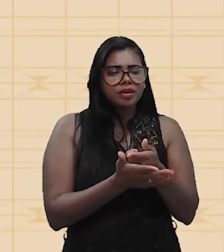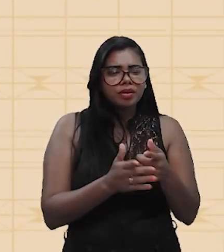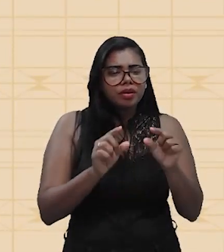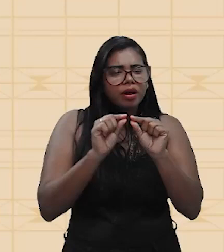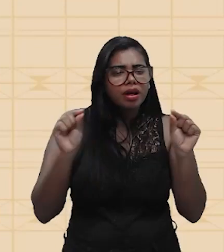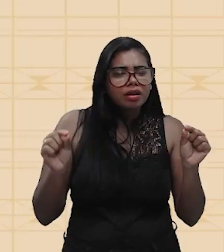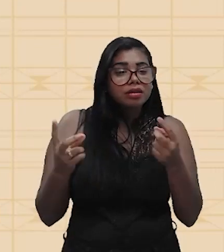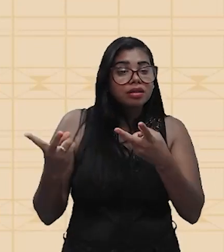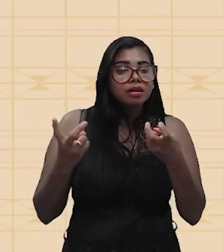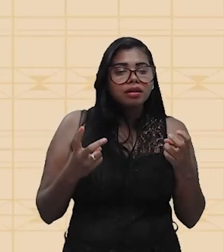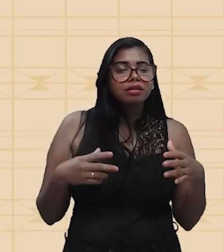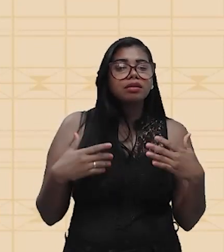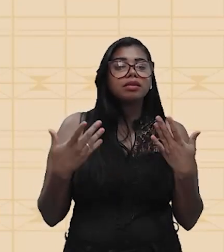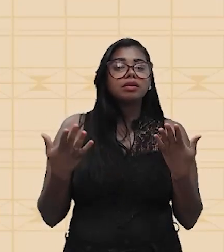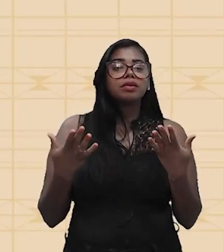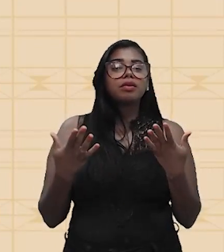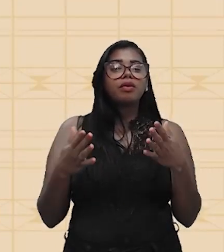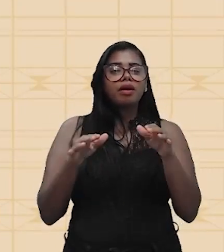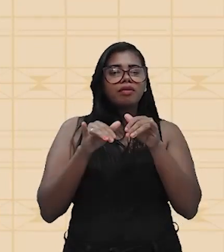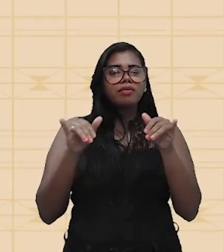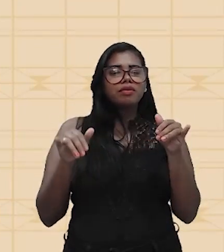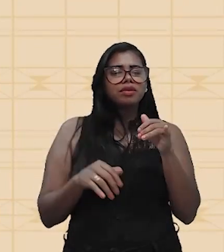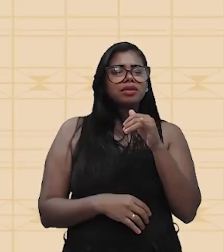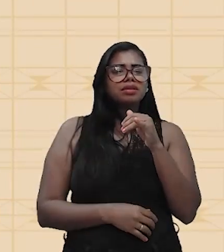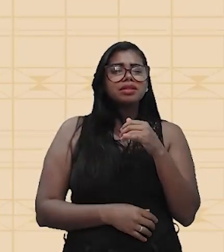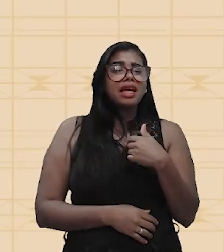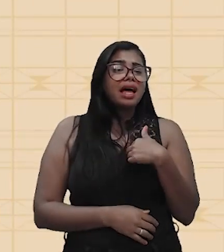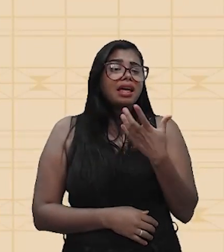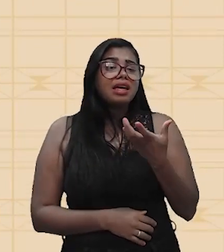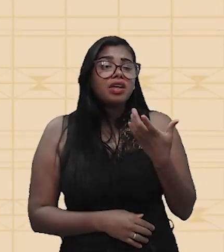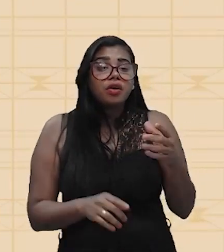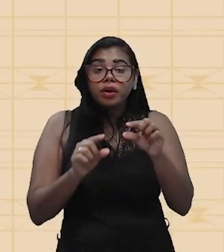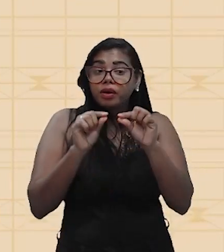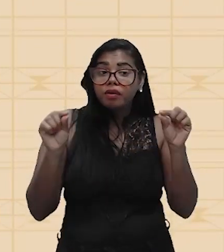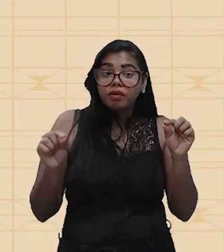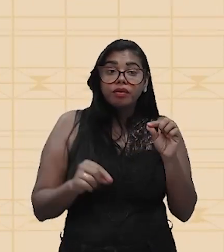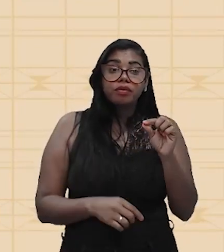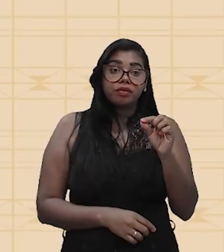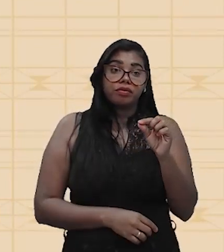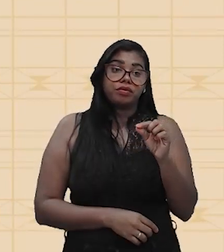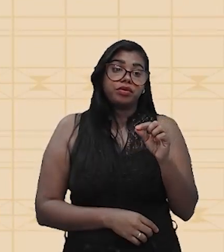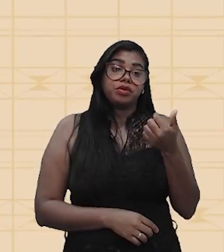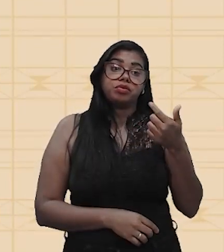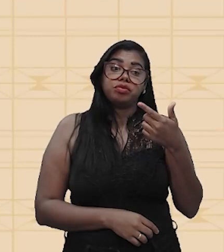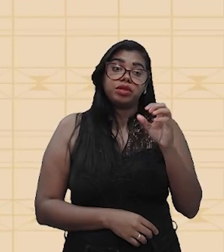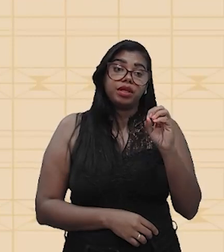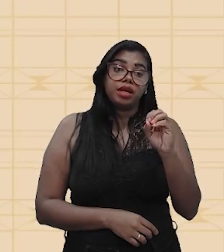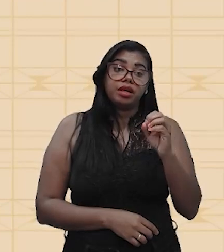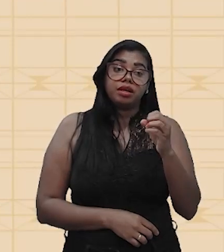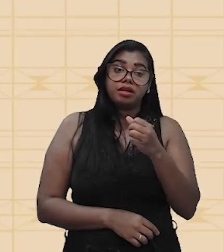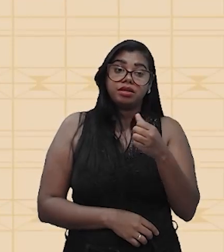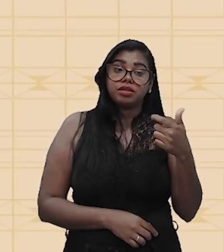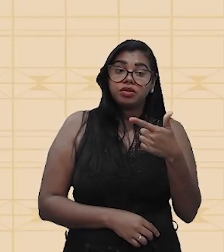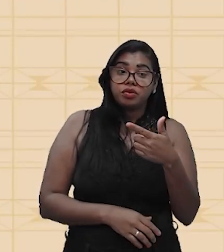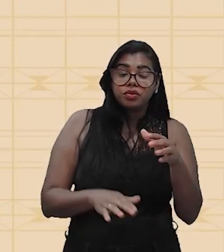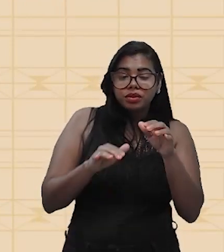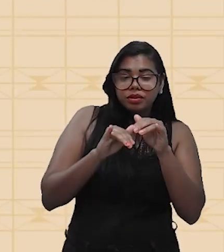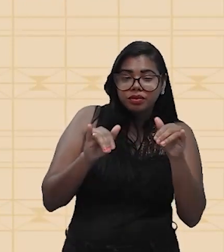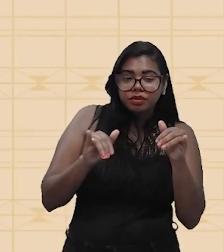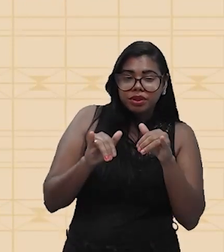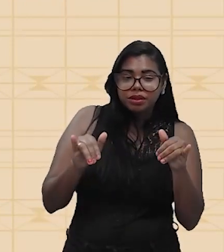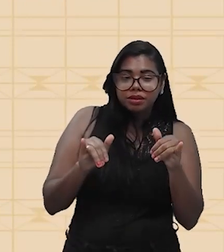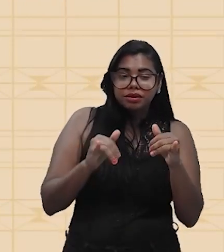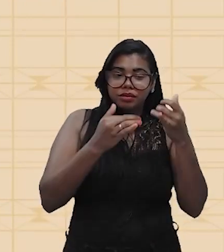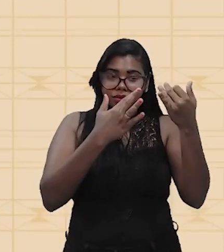a informação que você diz? Você diz, eu quero um fio de 8, um fio de 10, um fio de 12. Essa informação que você está passando